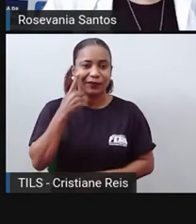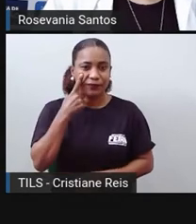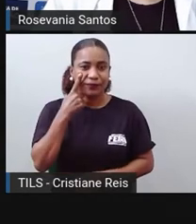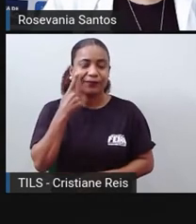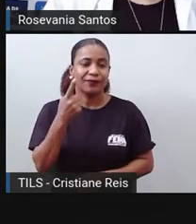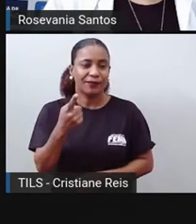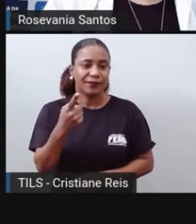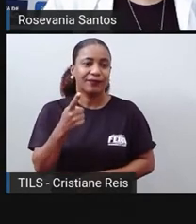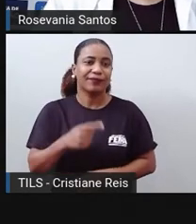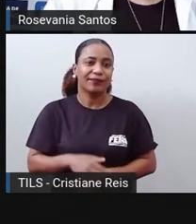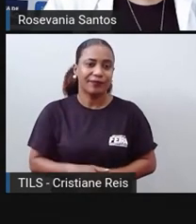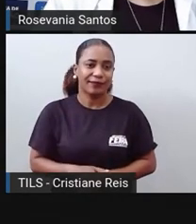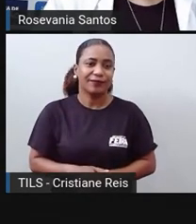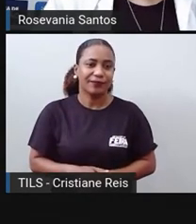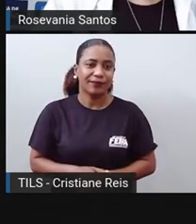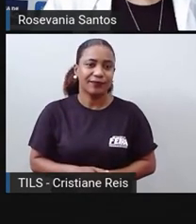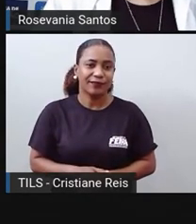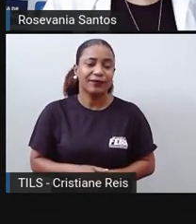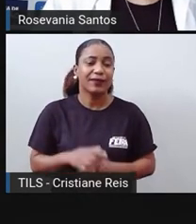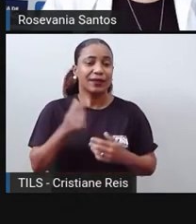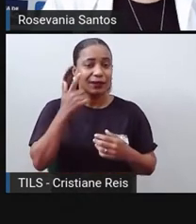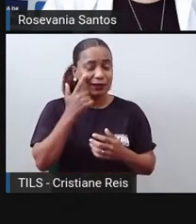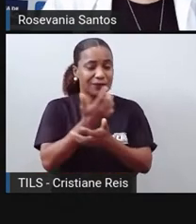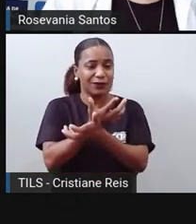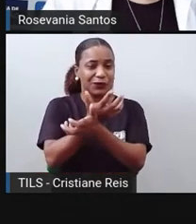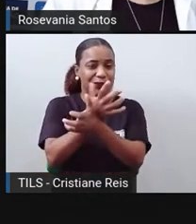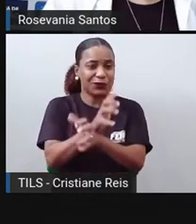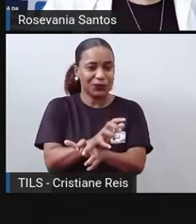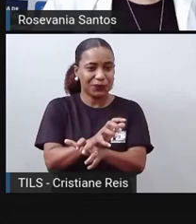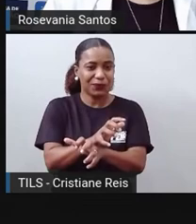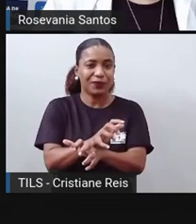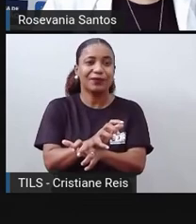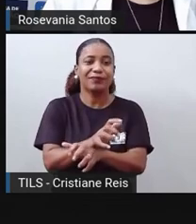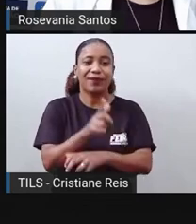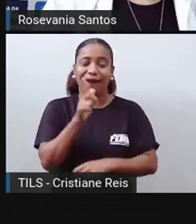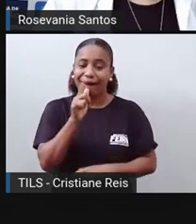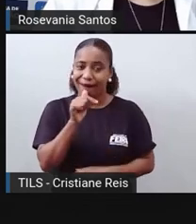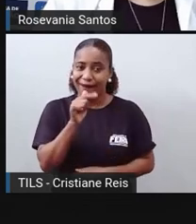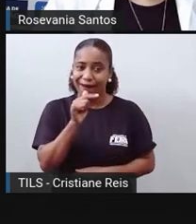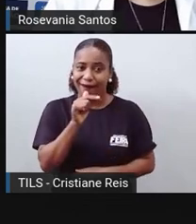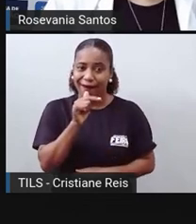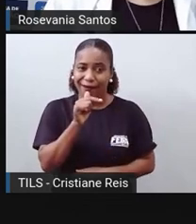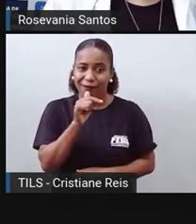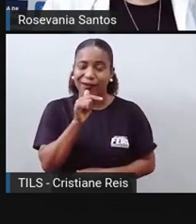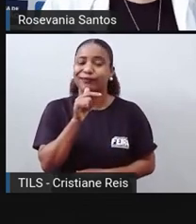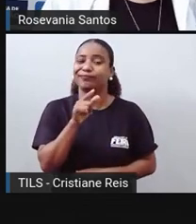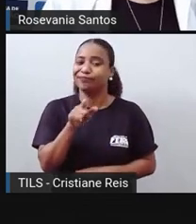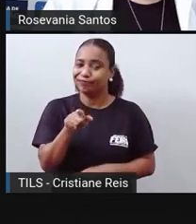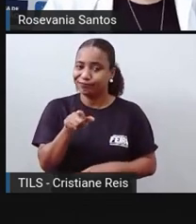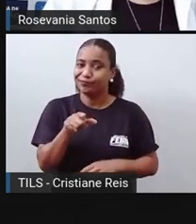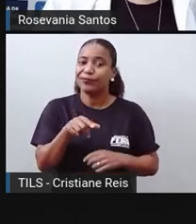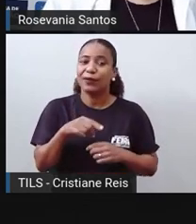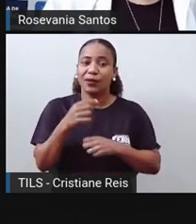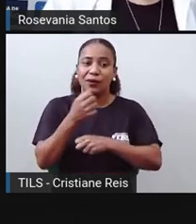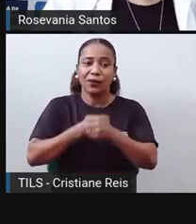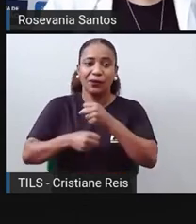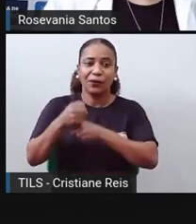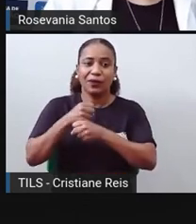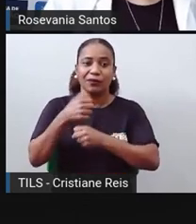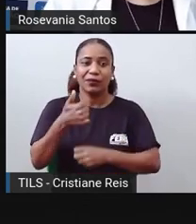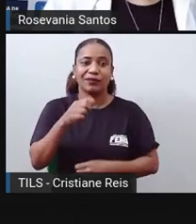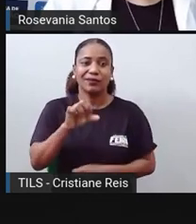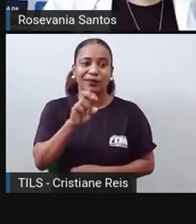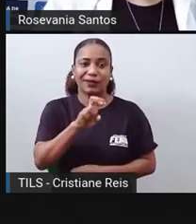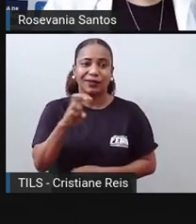questão também, já que a gente está falando de muitos desertos, é a questão da água, né? Em 1953, Israel iniciou a construção